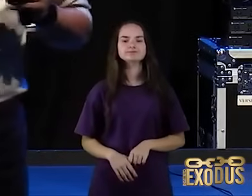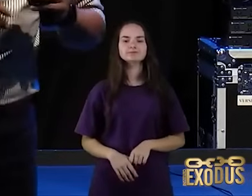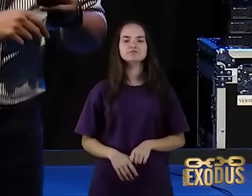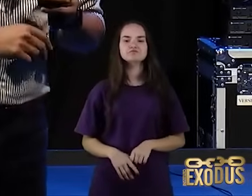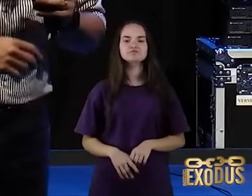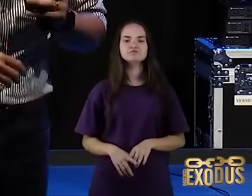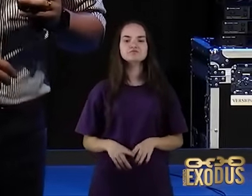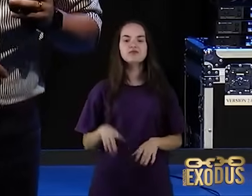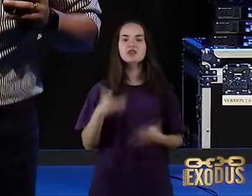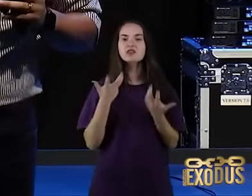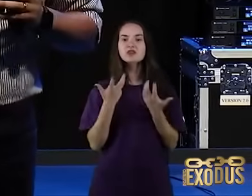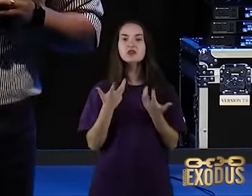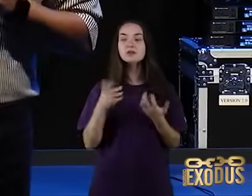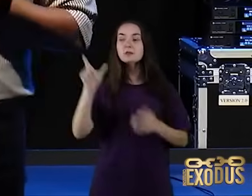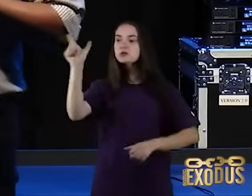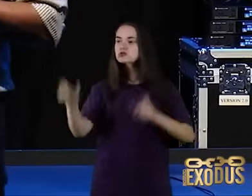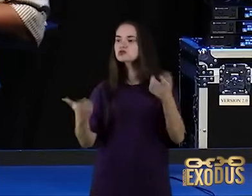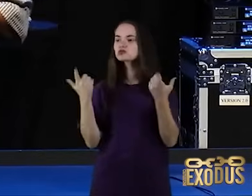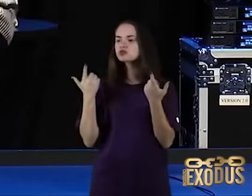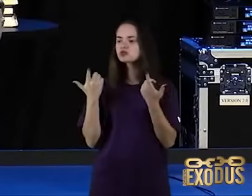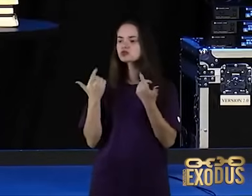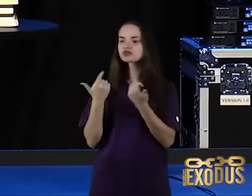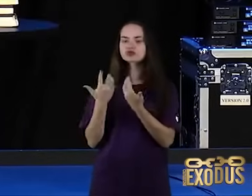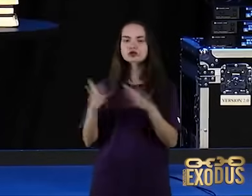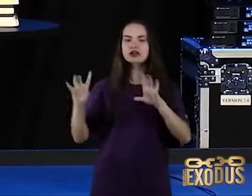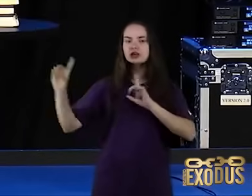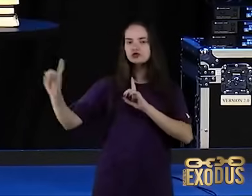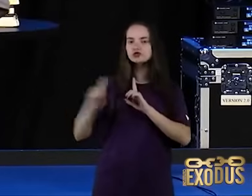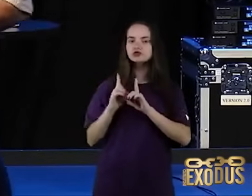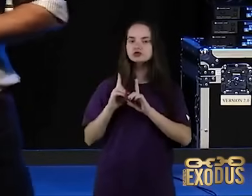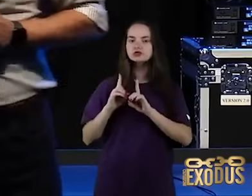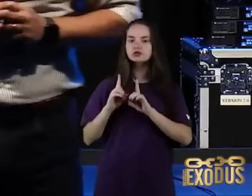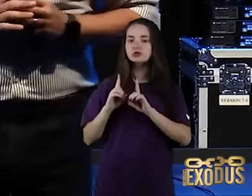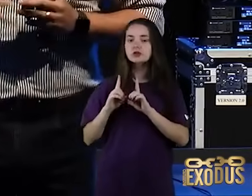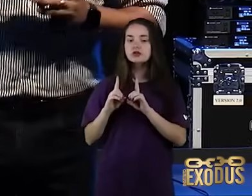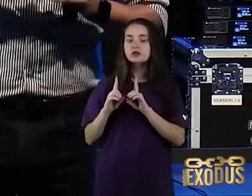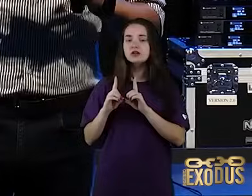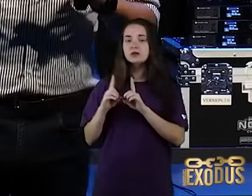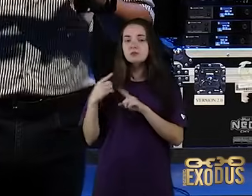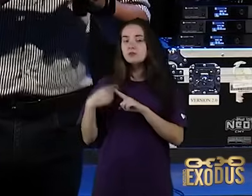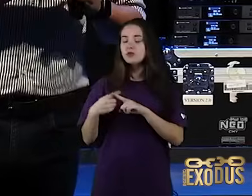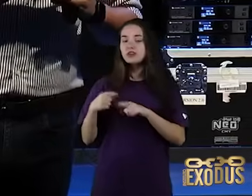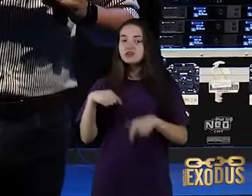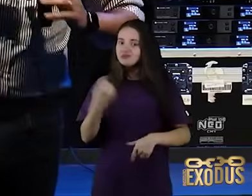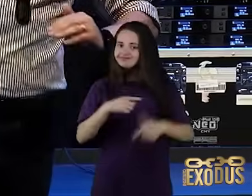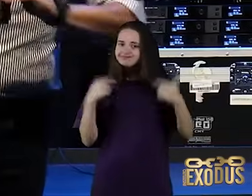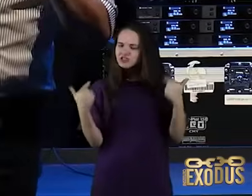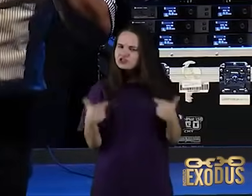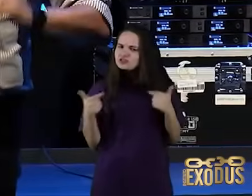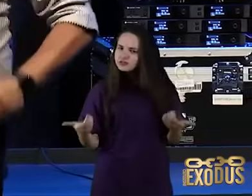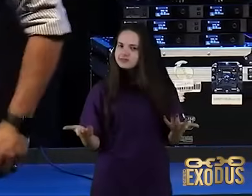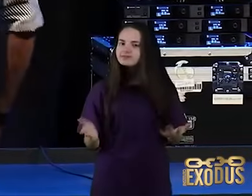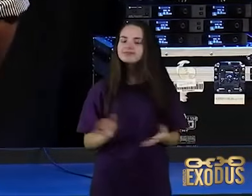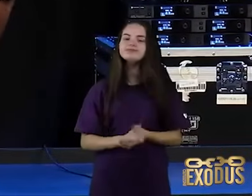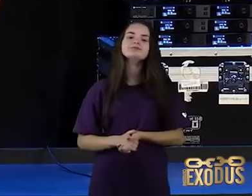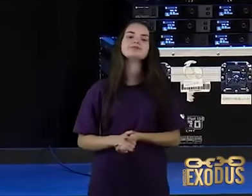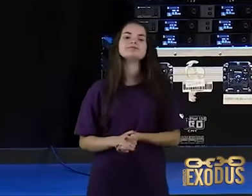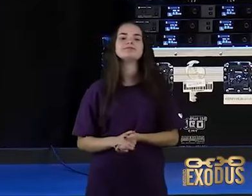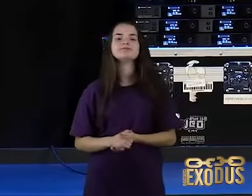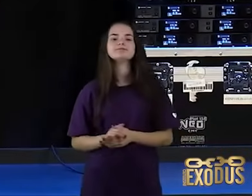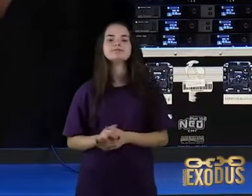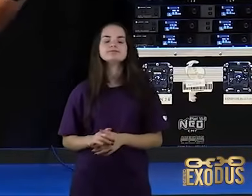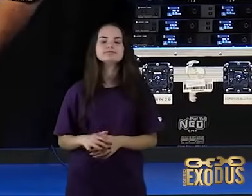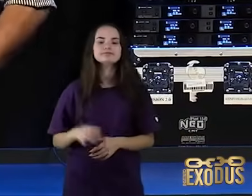gente se torna um porco espinho só que às vezes a gente não sabe que a gente é porco ispin valorize o conhecimento aqui eu vou